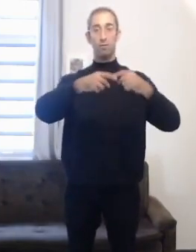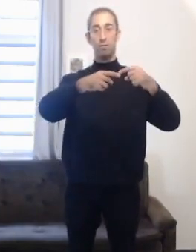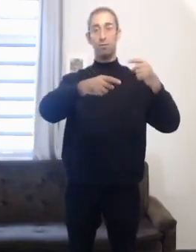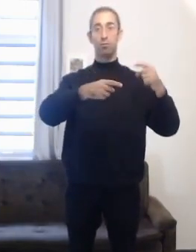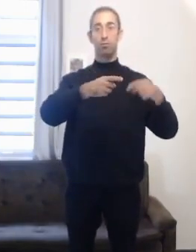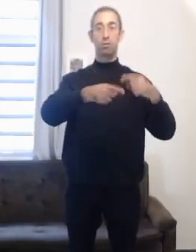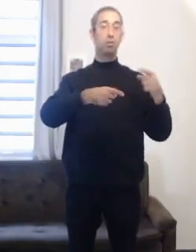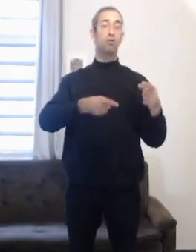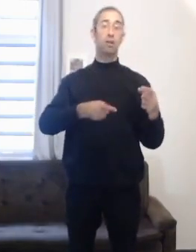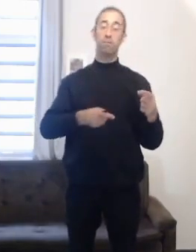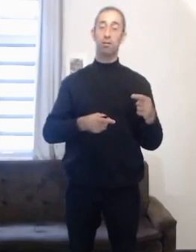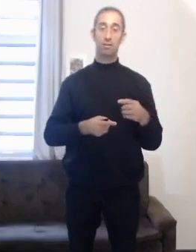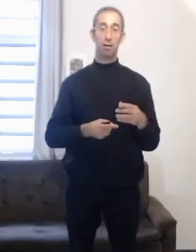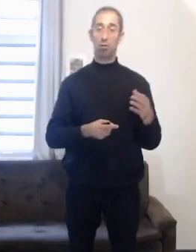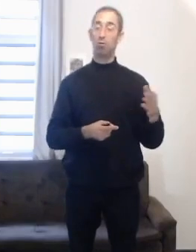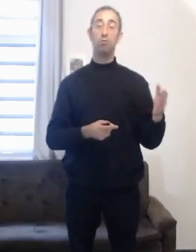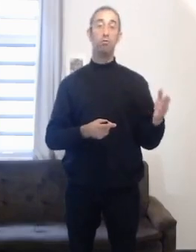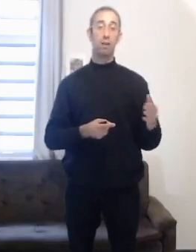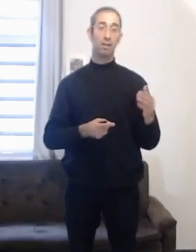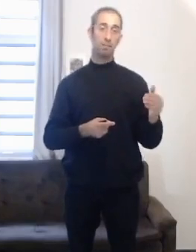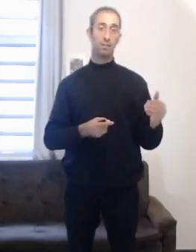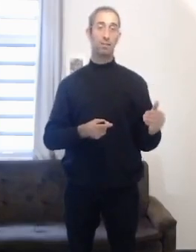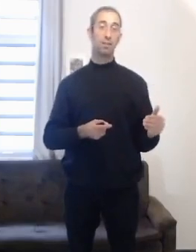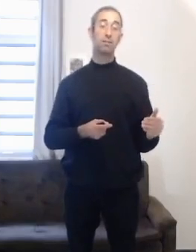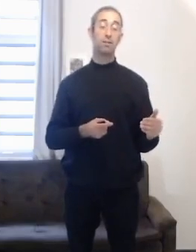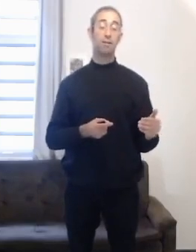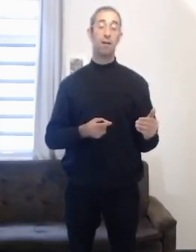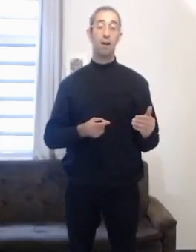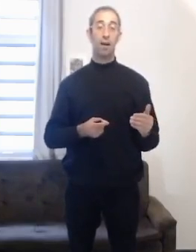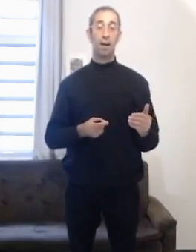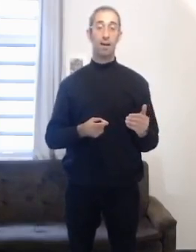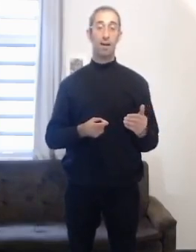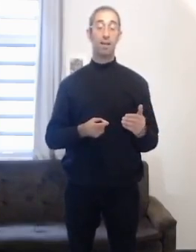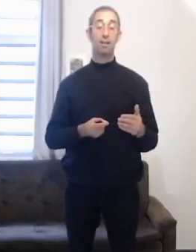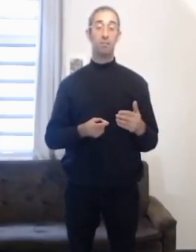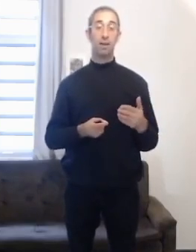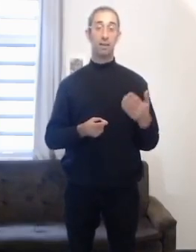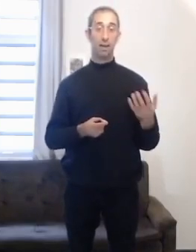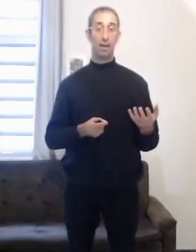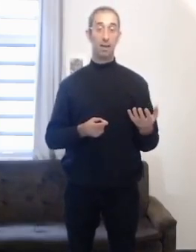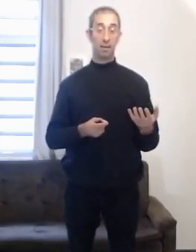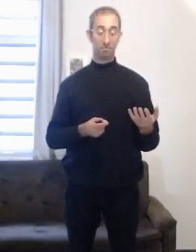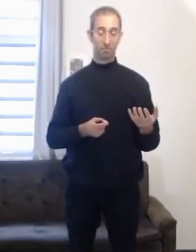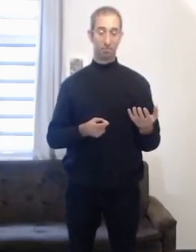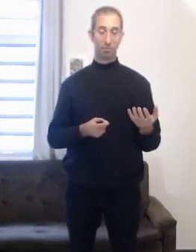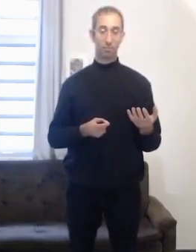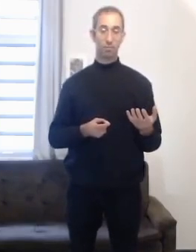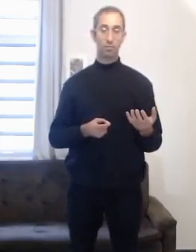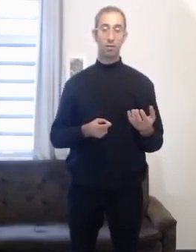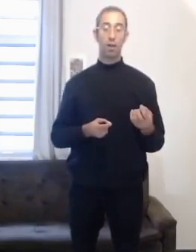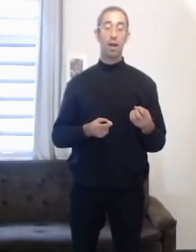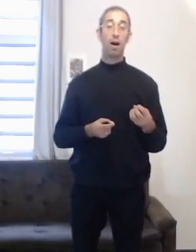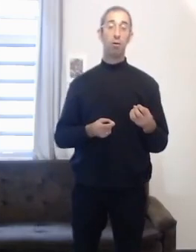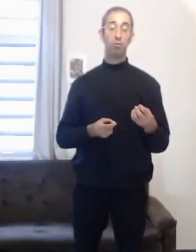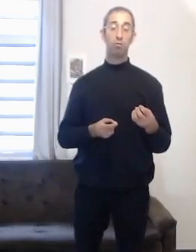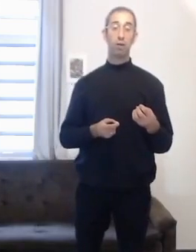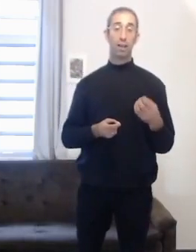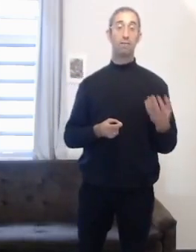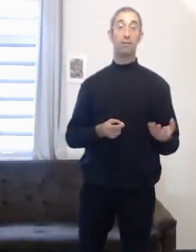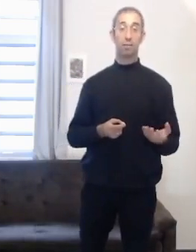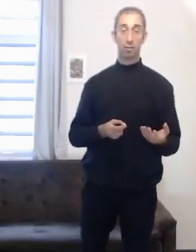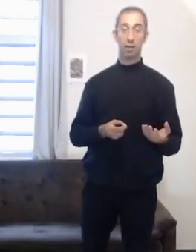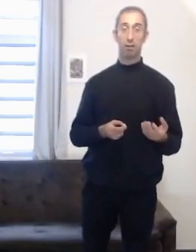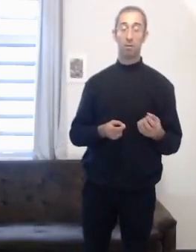o desenvolvimento contínuo da hipótese ao longo, né, da pesquisa, ele também é